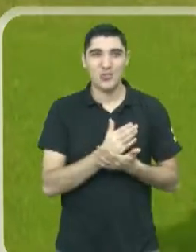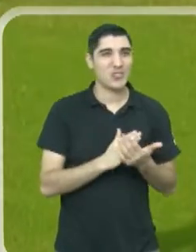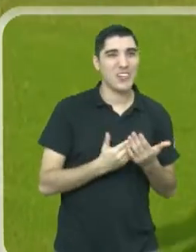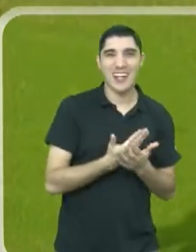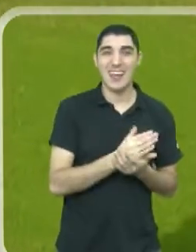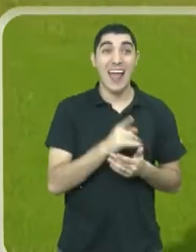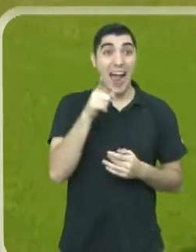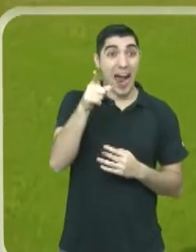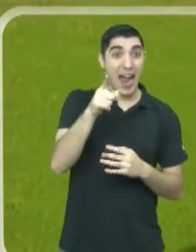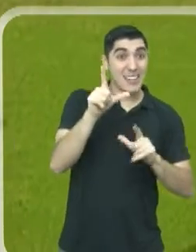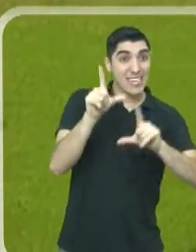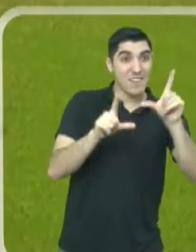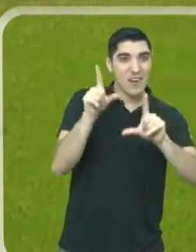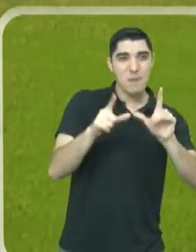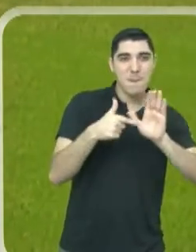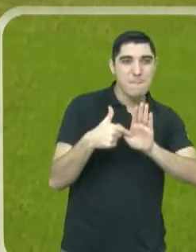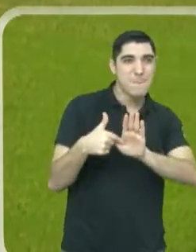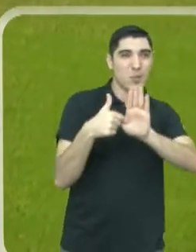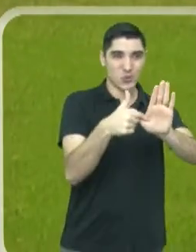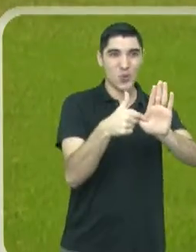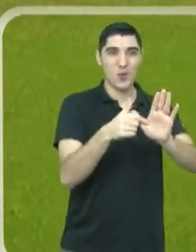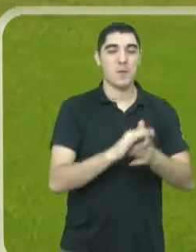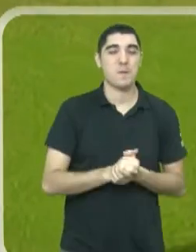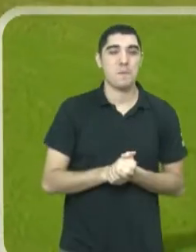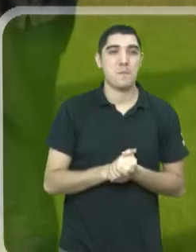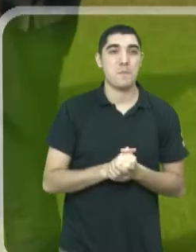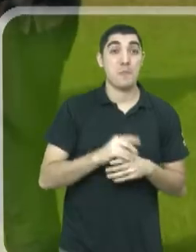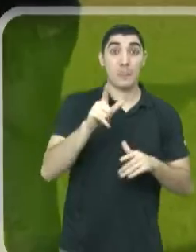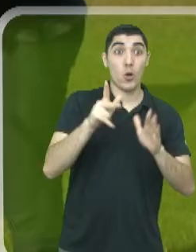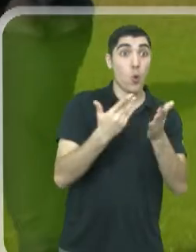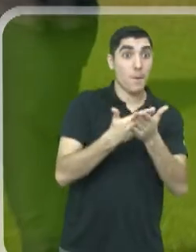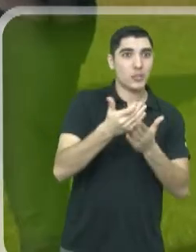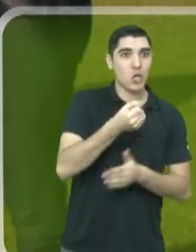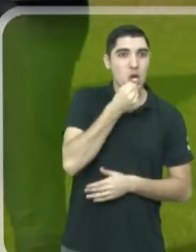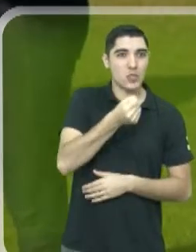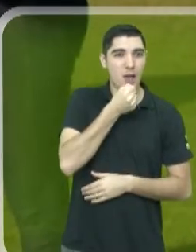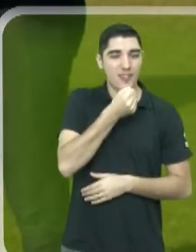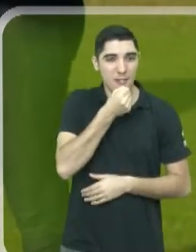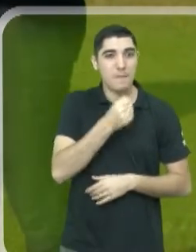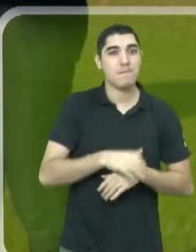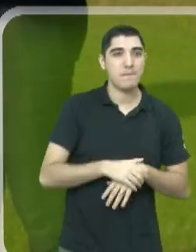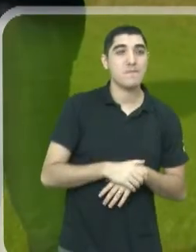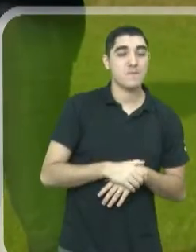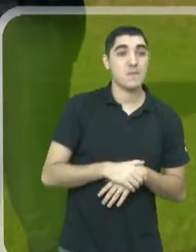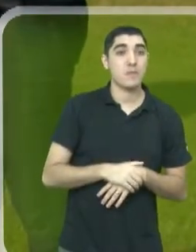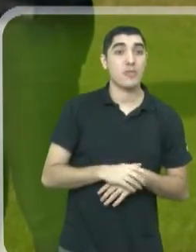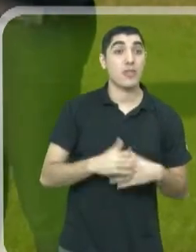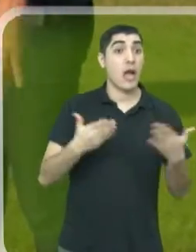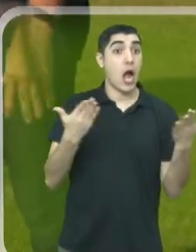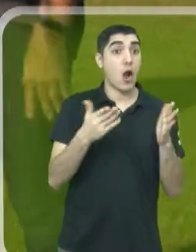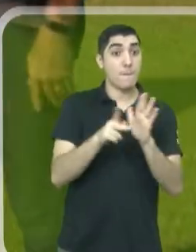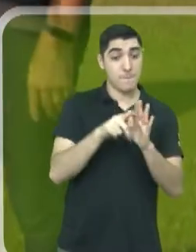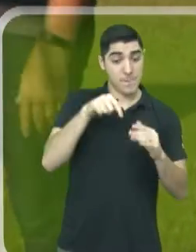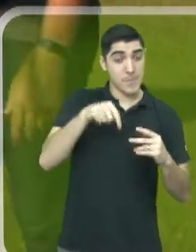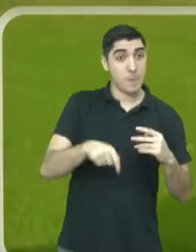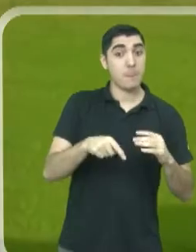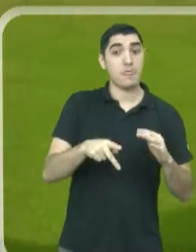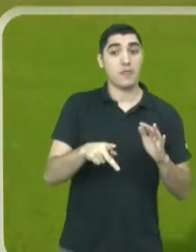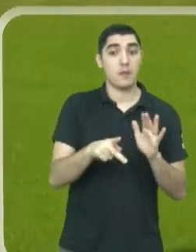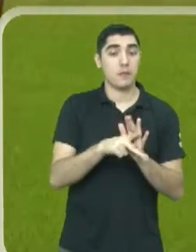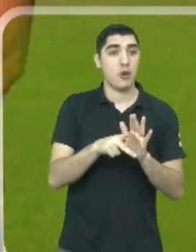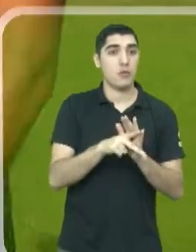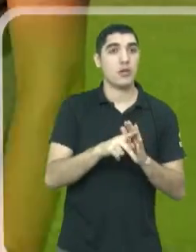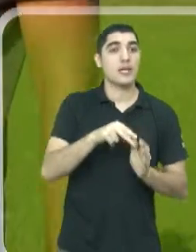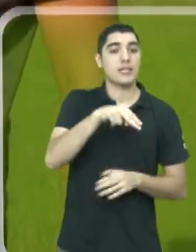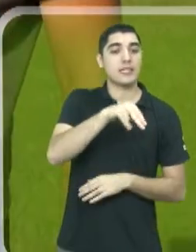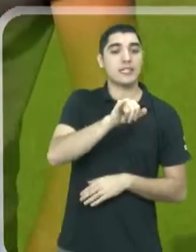comercial, né? Abriu o jornal, e agora daqui de São José, o Nivaldo,